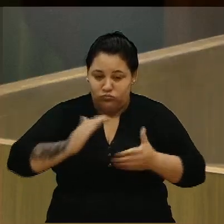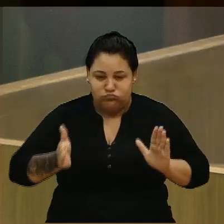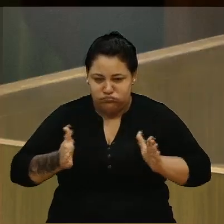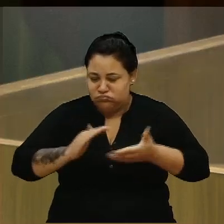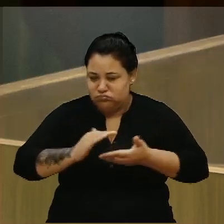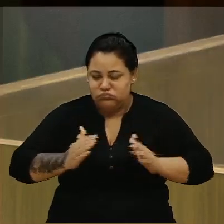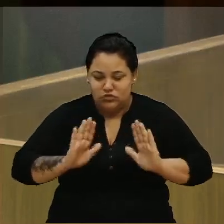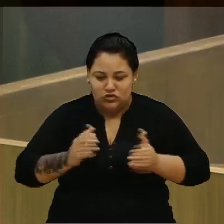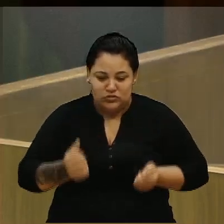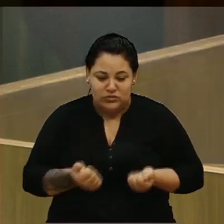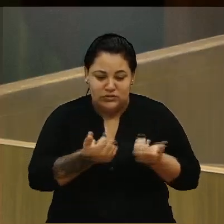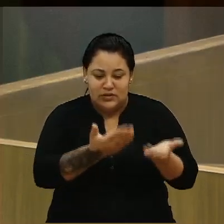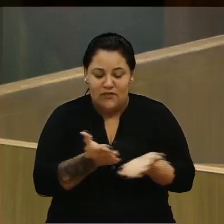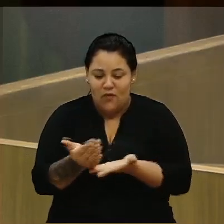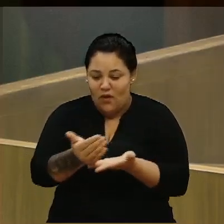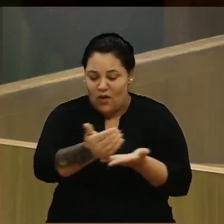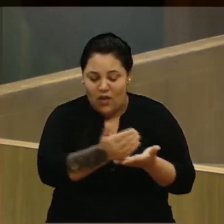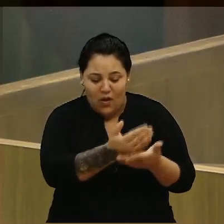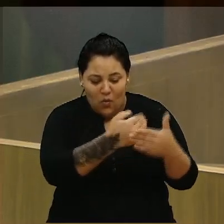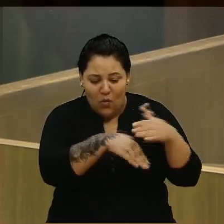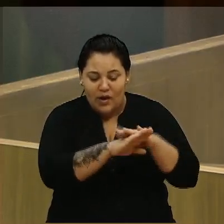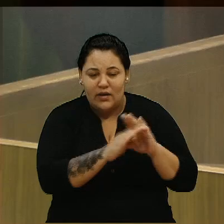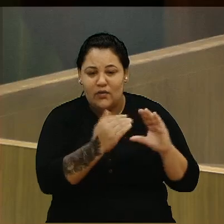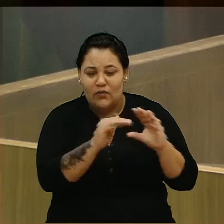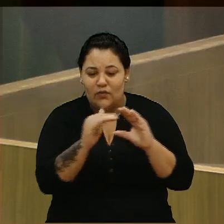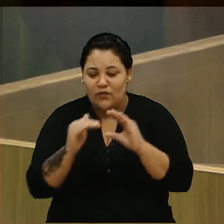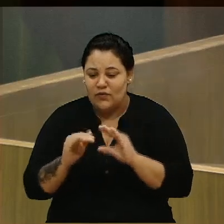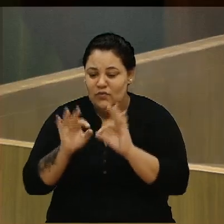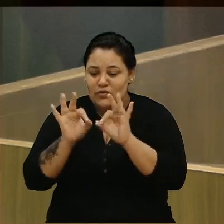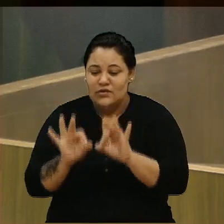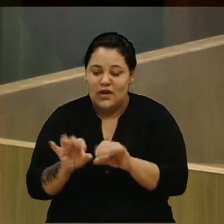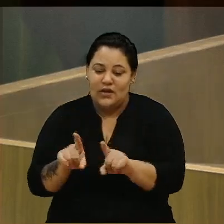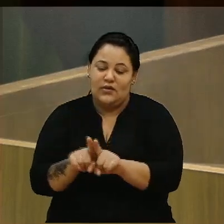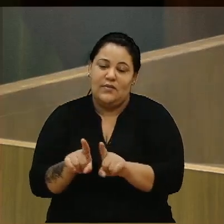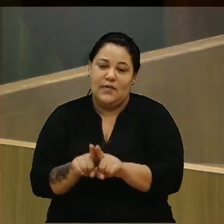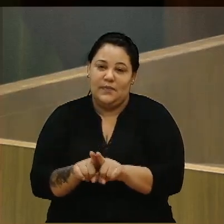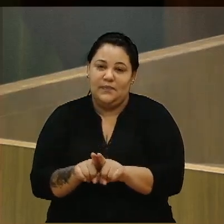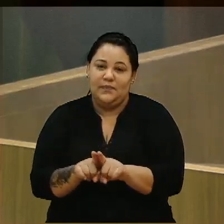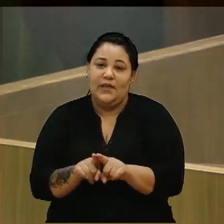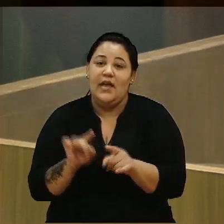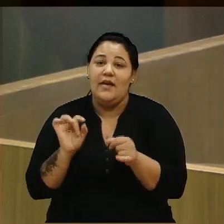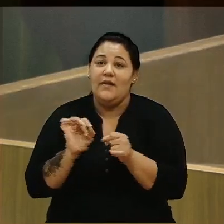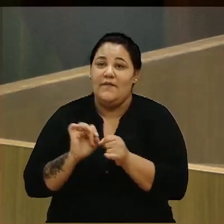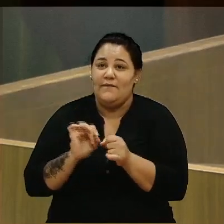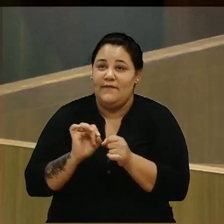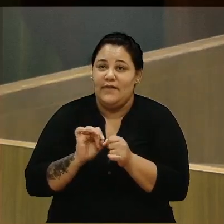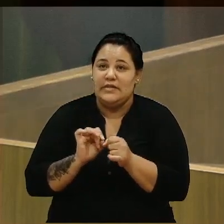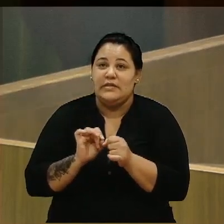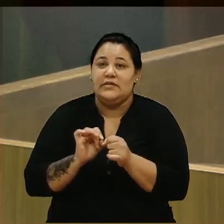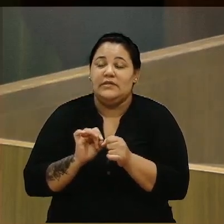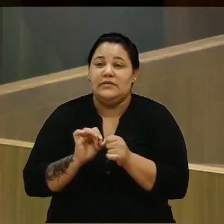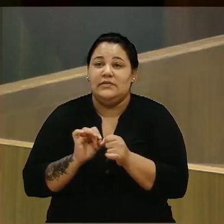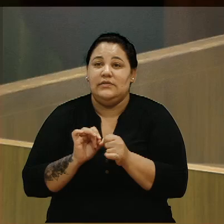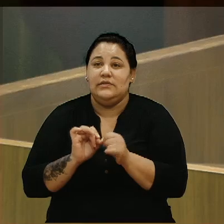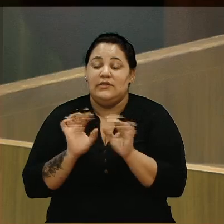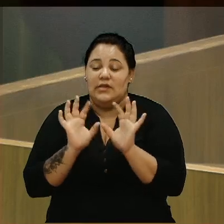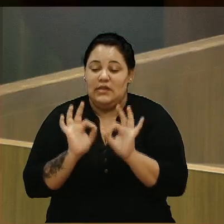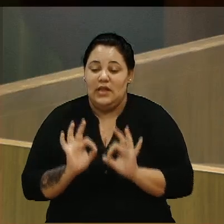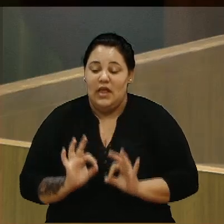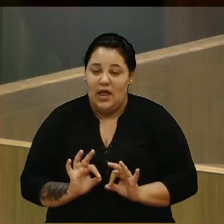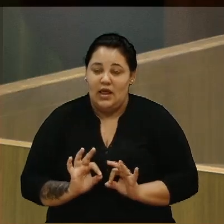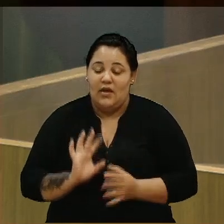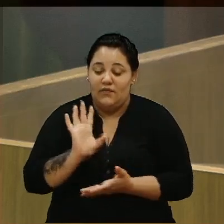lá, eles vão recolher, vão guardar e vão dar o destino correto. Vão fazer com que esses itens, efetivamente, tenham